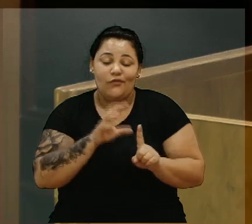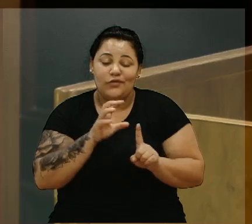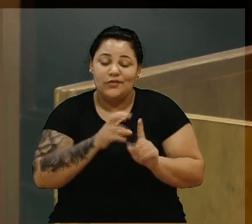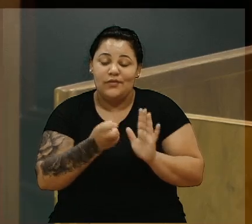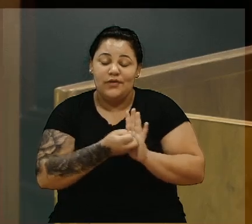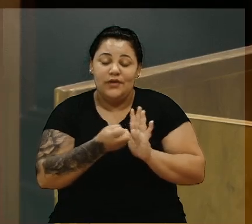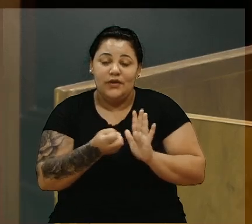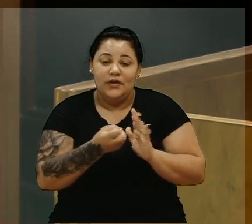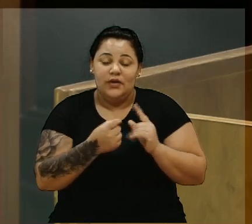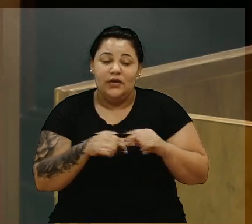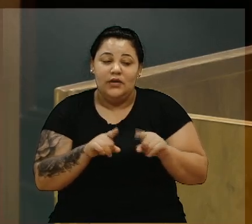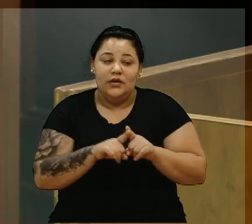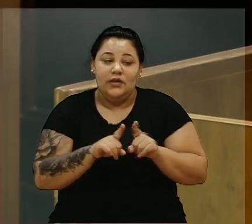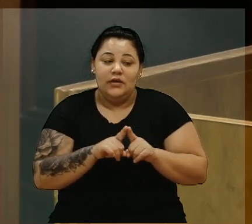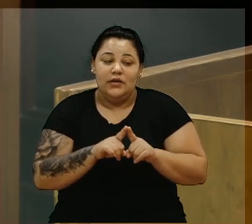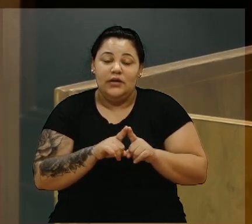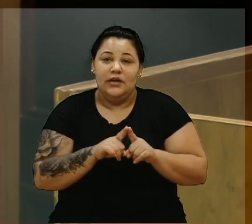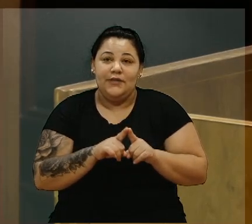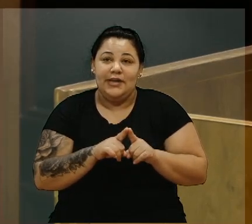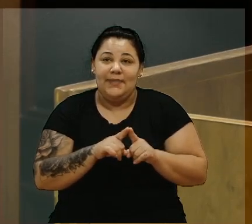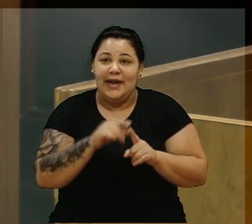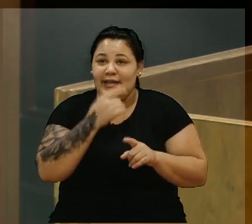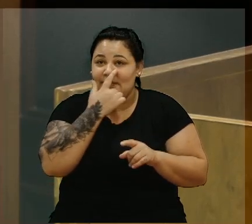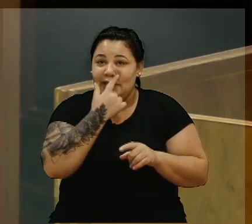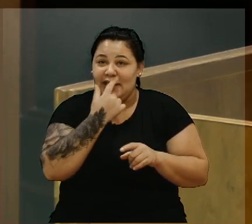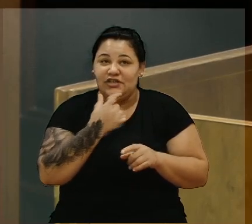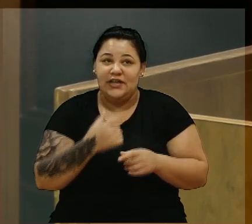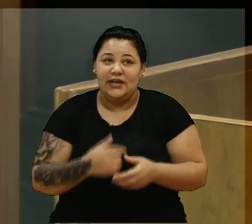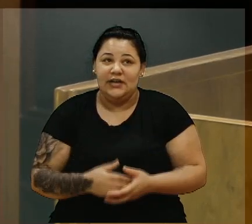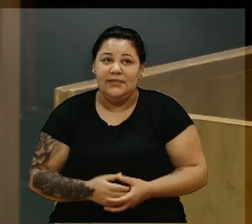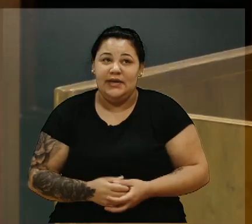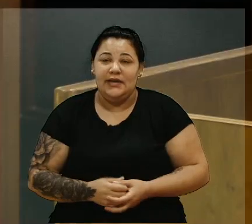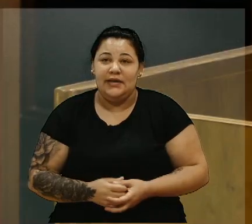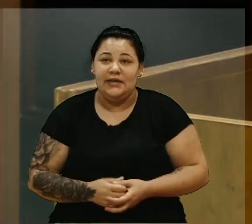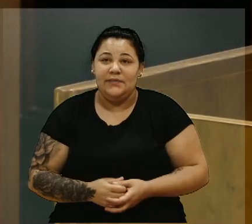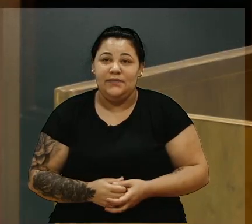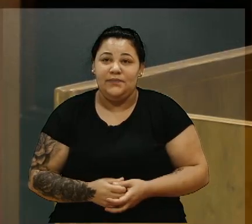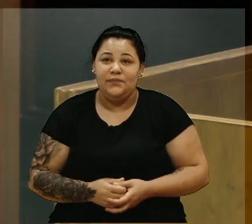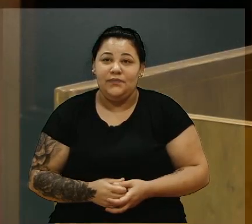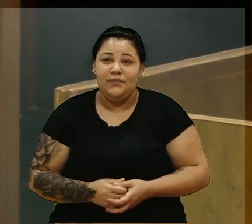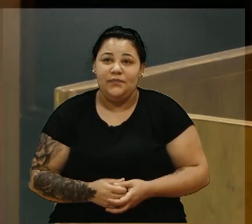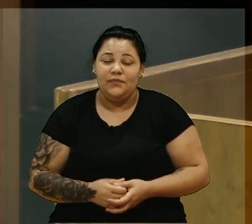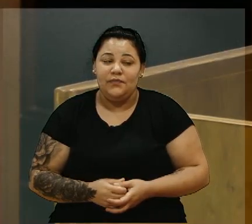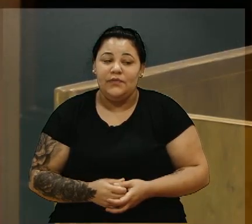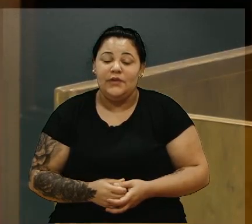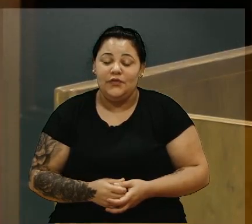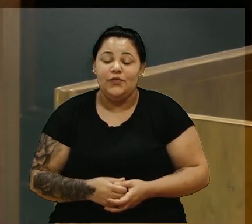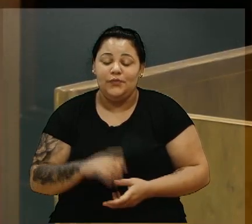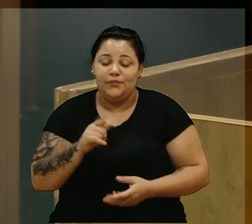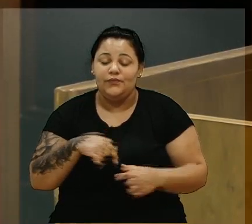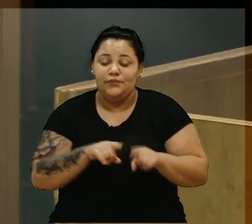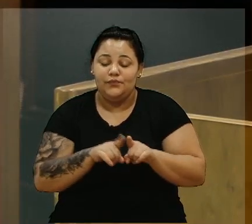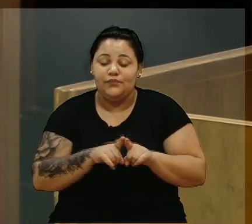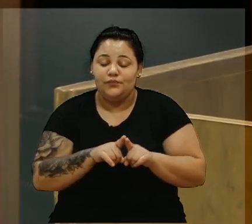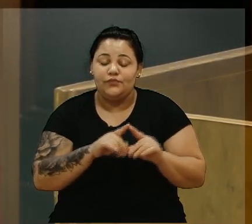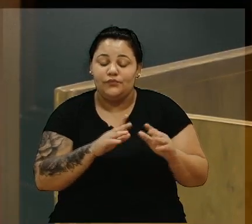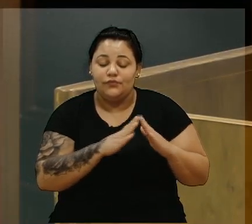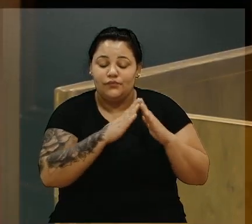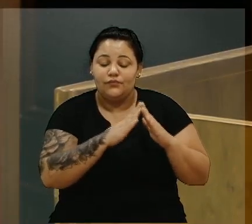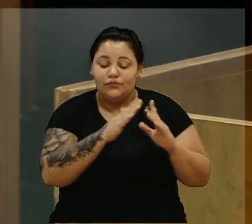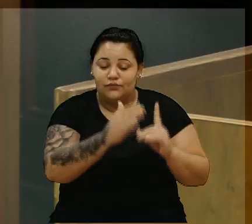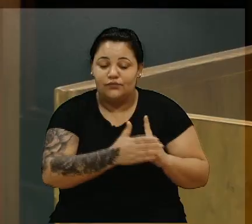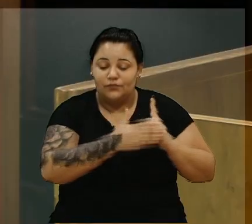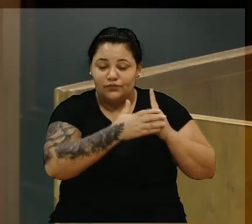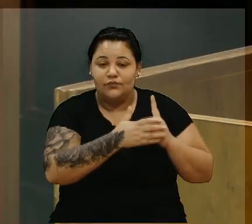nas condições que a assistência social no município acaba atuando. Tem uma rotatividade muito grande, por exemplo, nas casas de acolhimento,